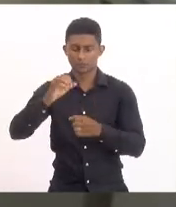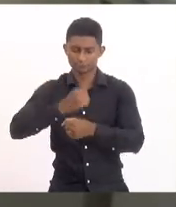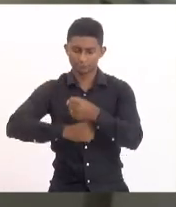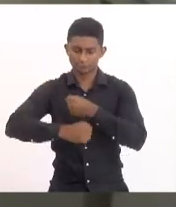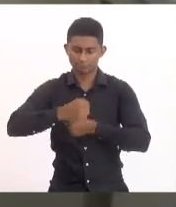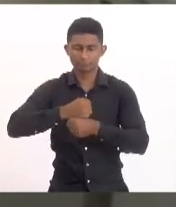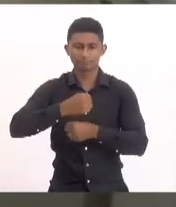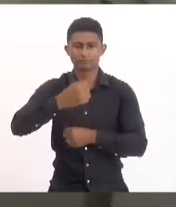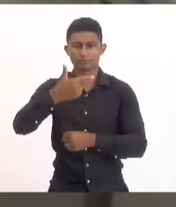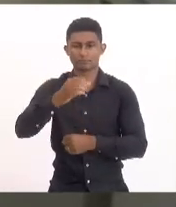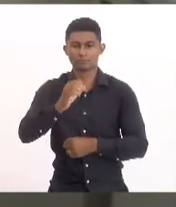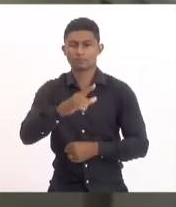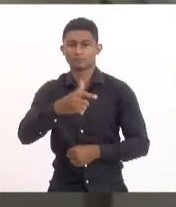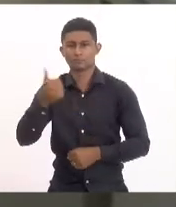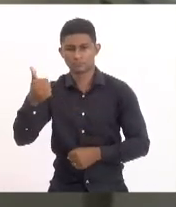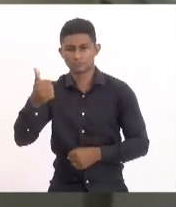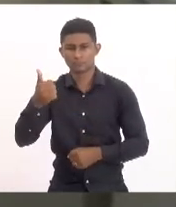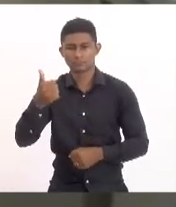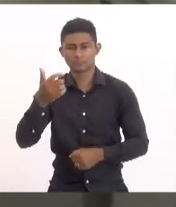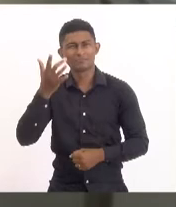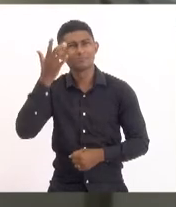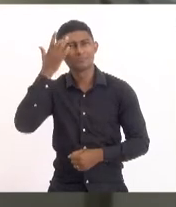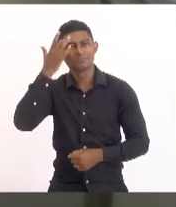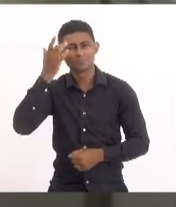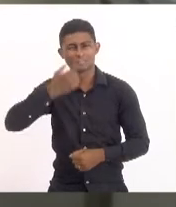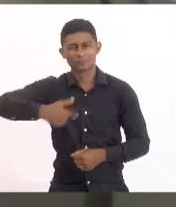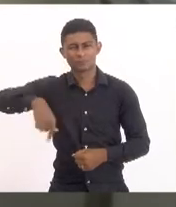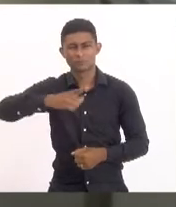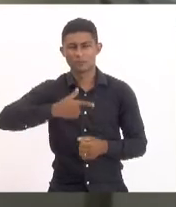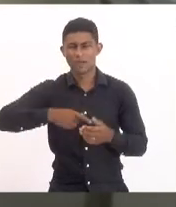Talvez não tivéssemos nem na variante Delta.